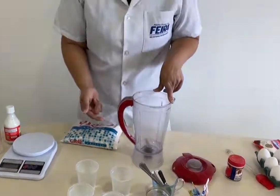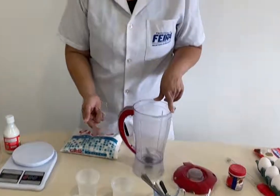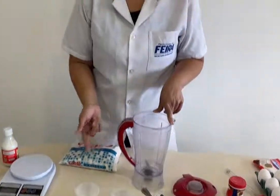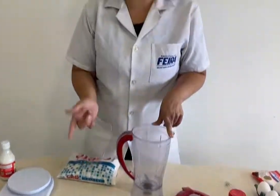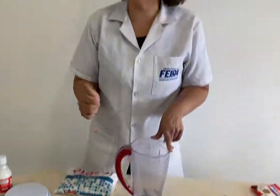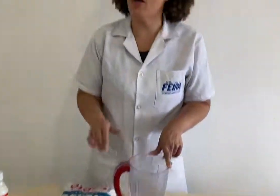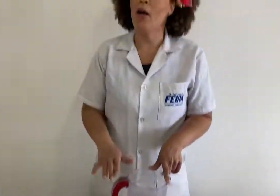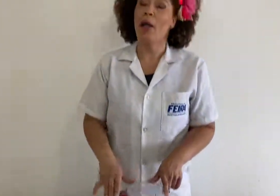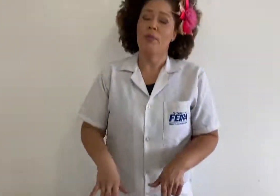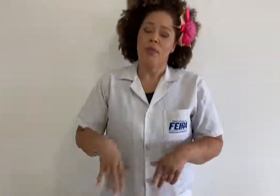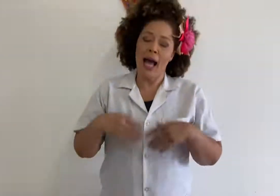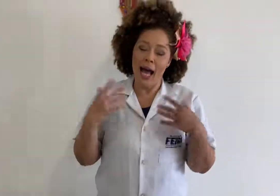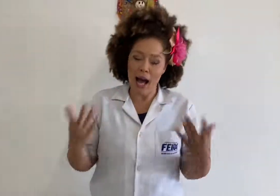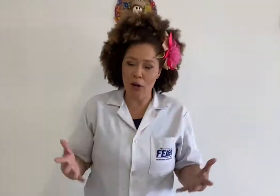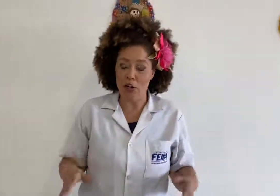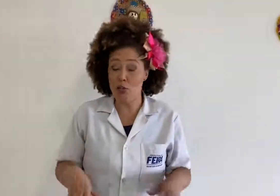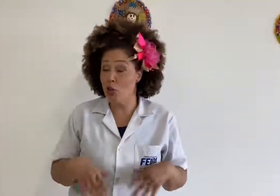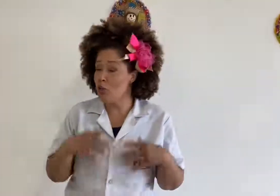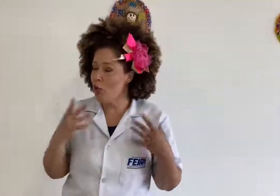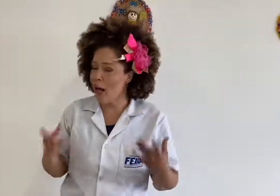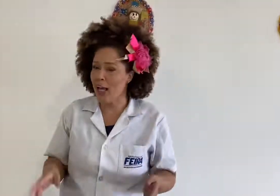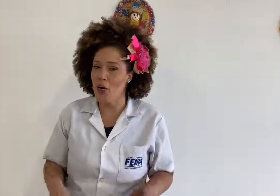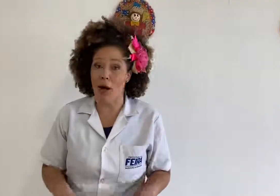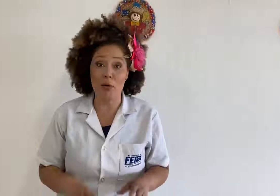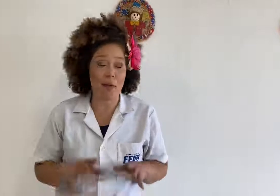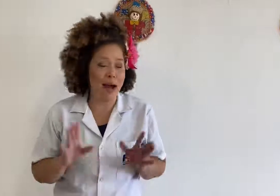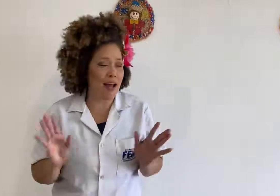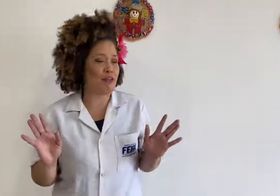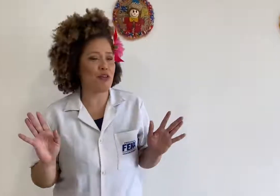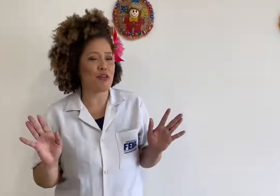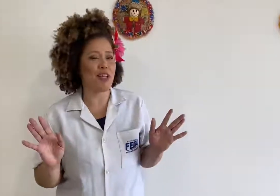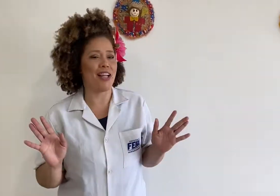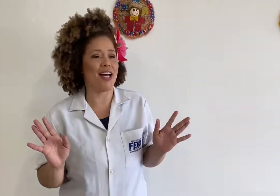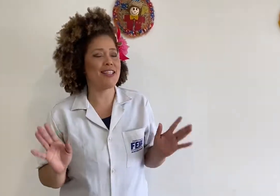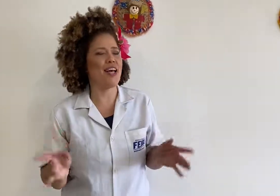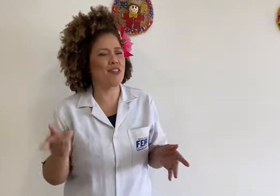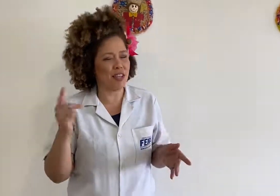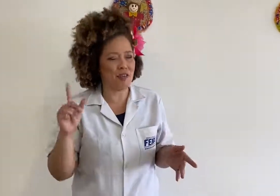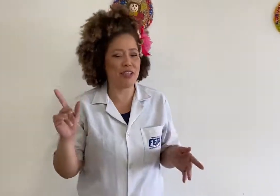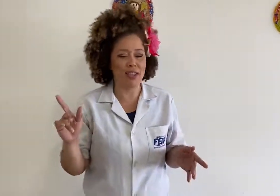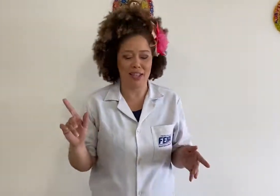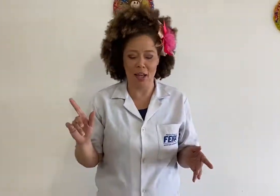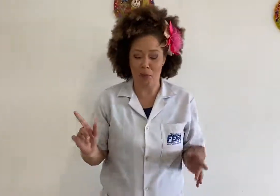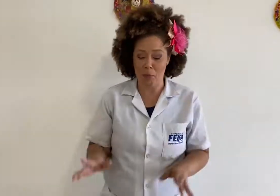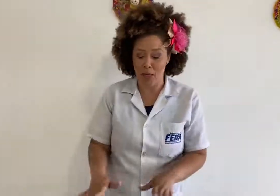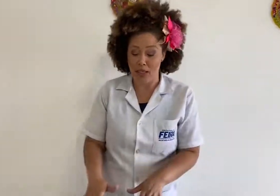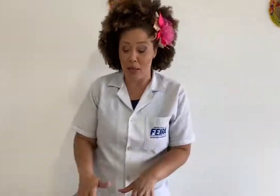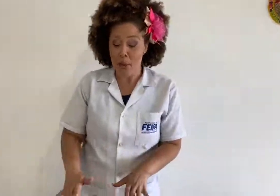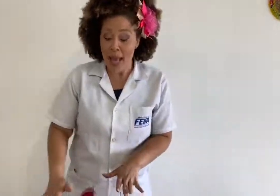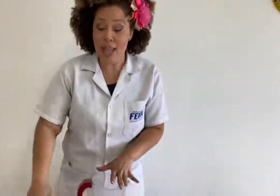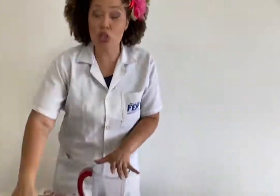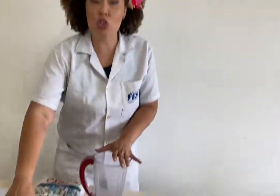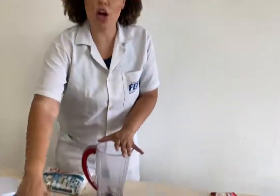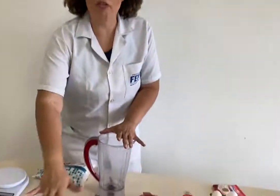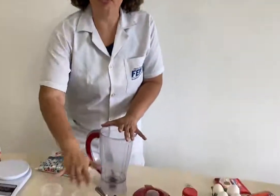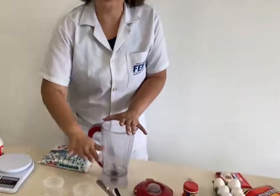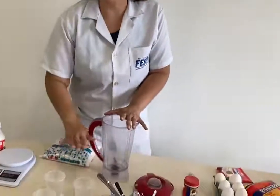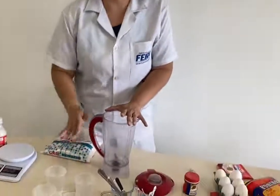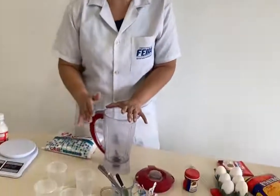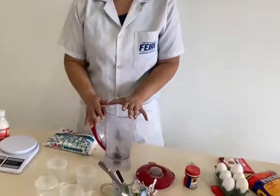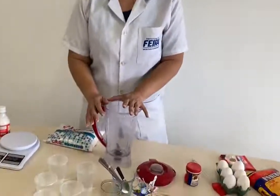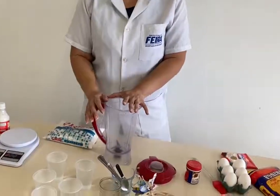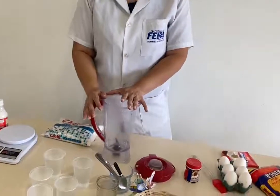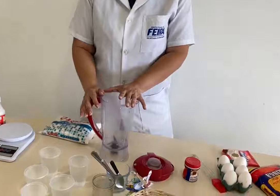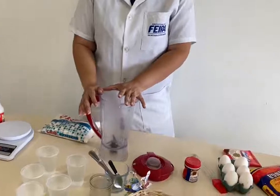cálculo mental. Lembra da aula que a gente utilizou lá, aquele quadro maravilhoso da NASA? Eu sei que vocês lembram. Pois é, é só